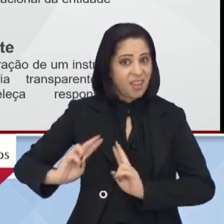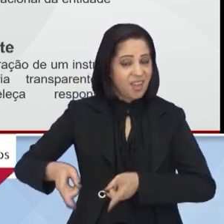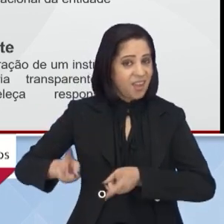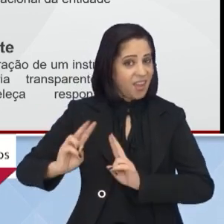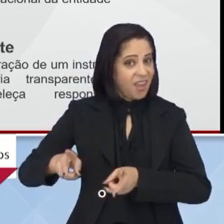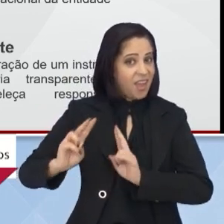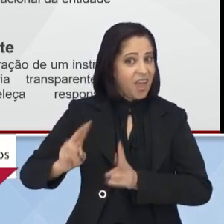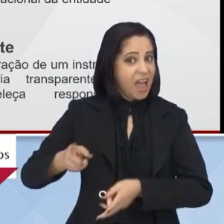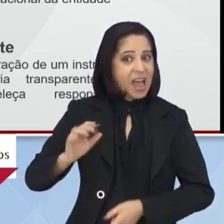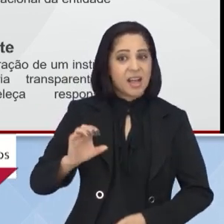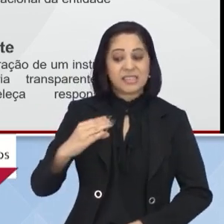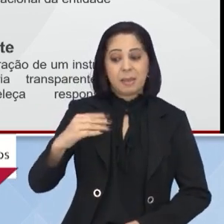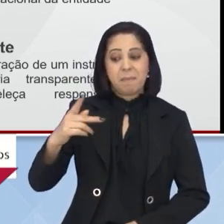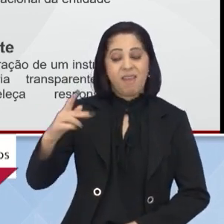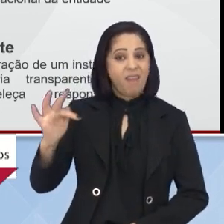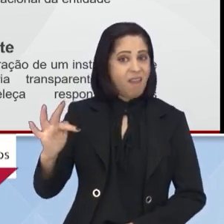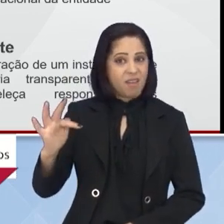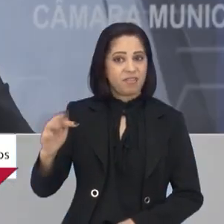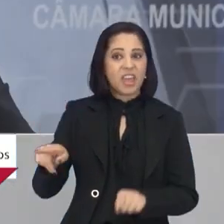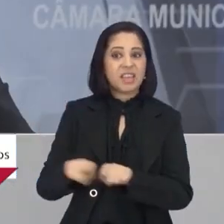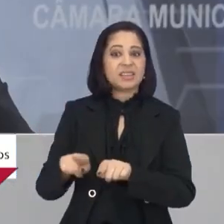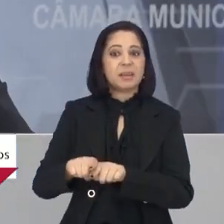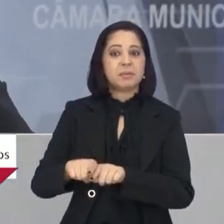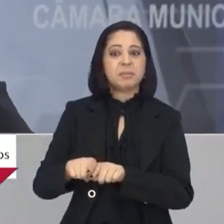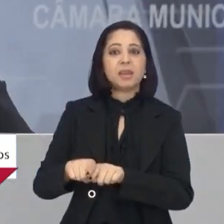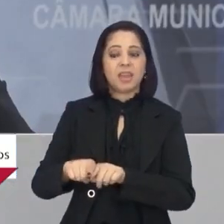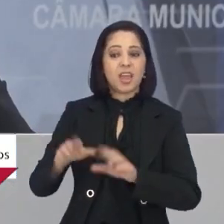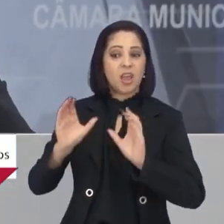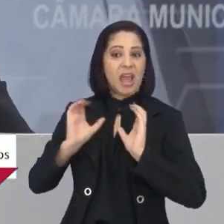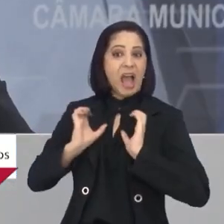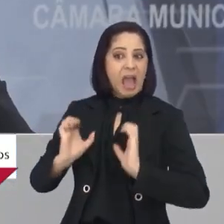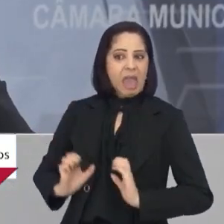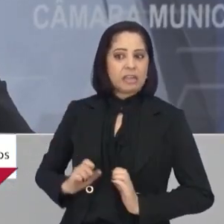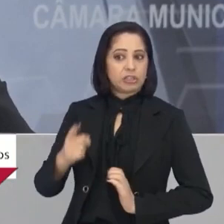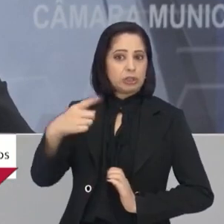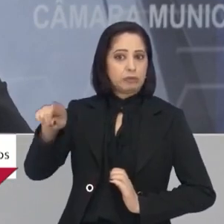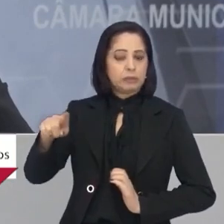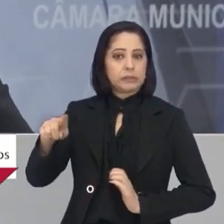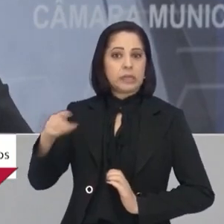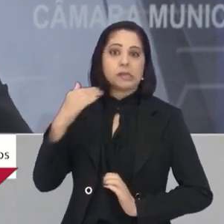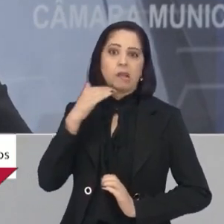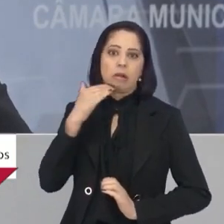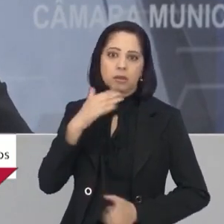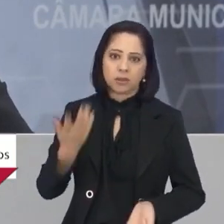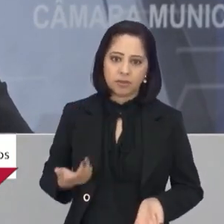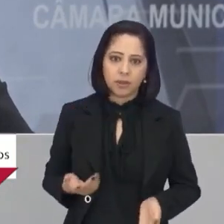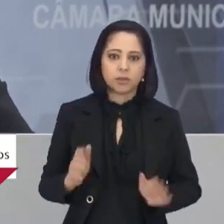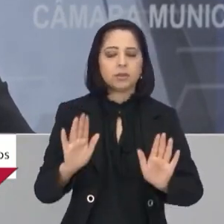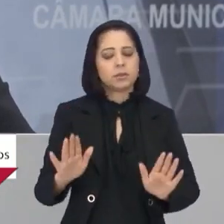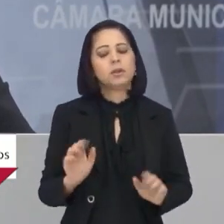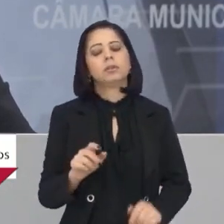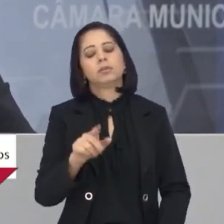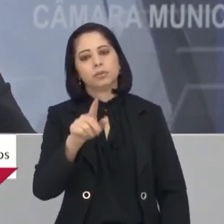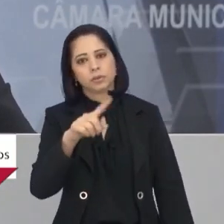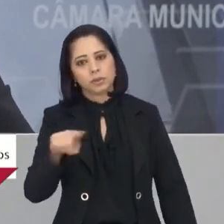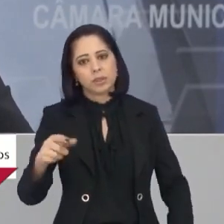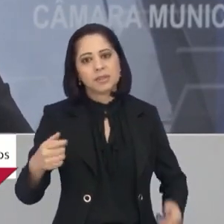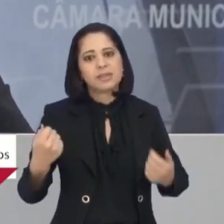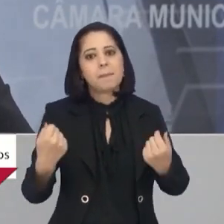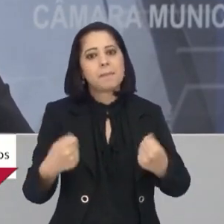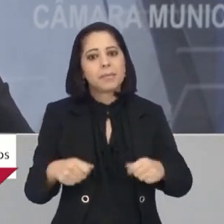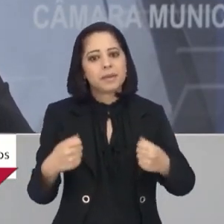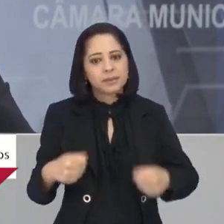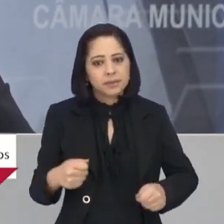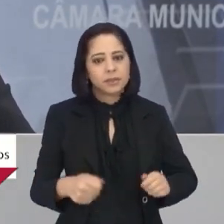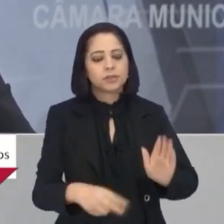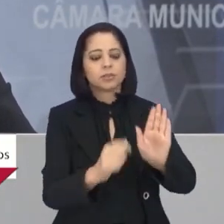vocês para sempre além da reputação né então Eh garantam que esse chamamento tenha